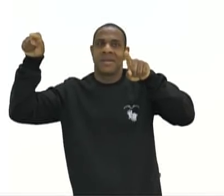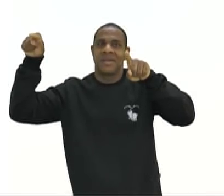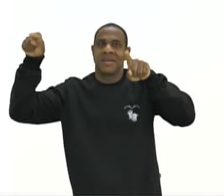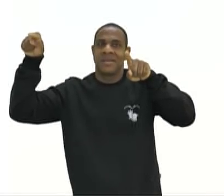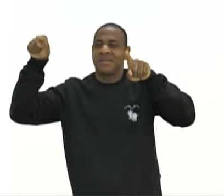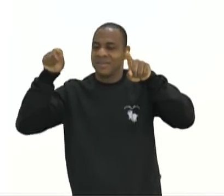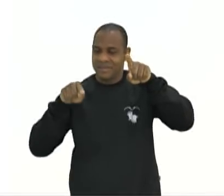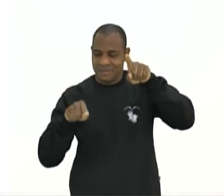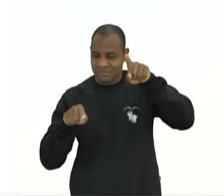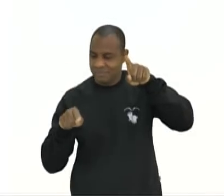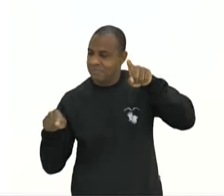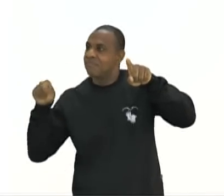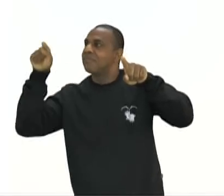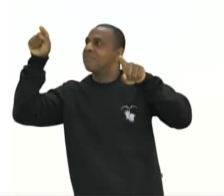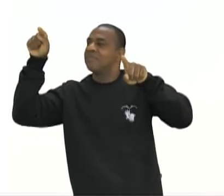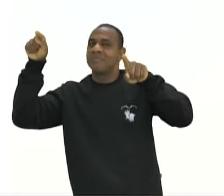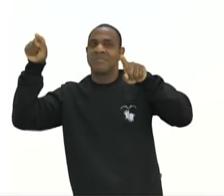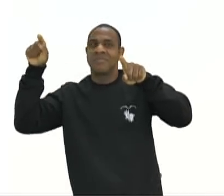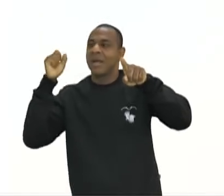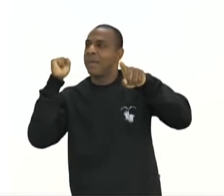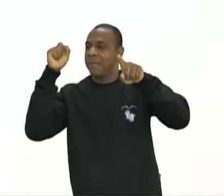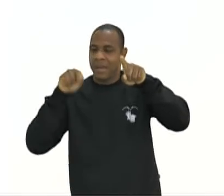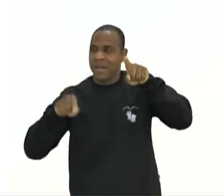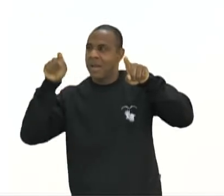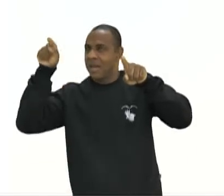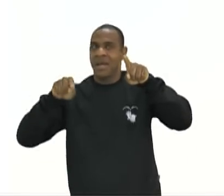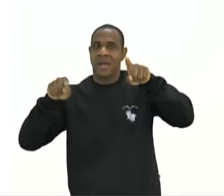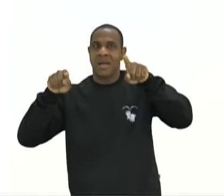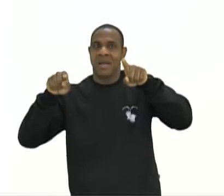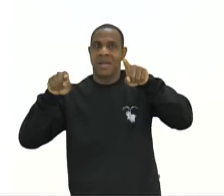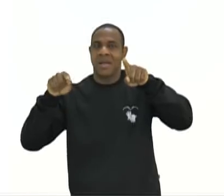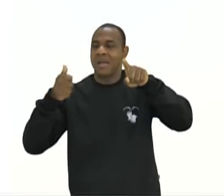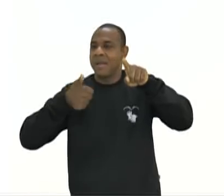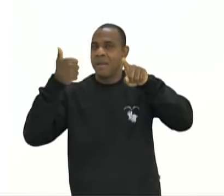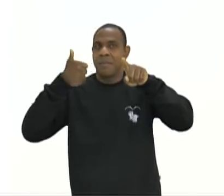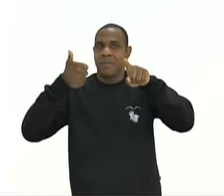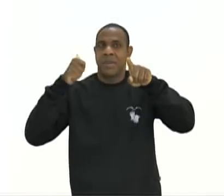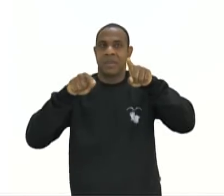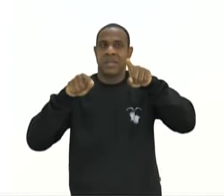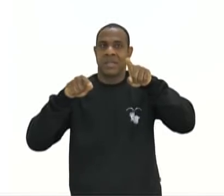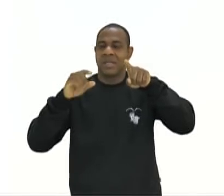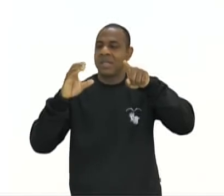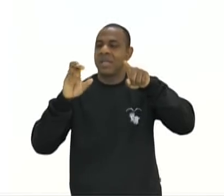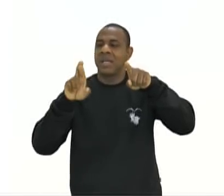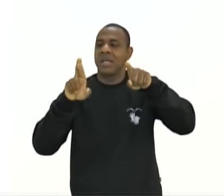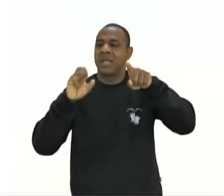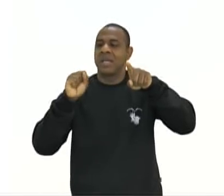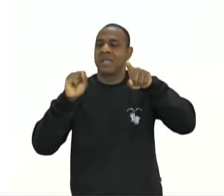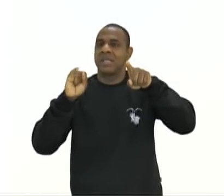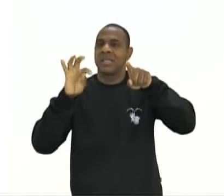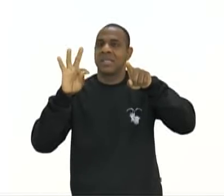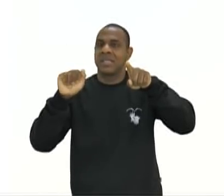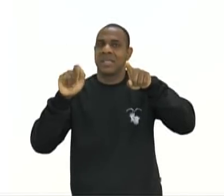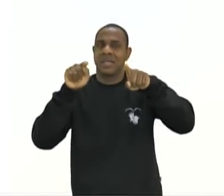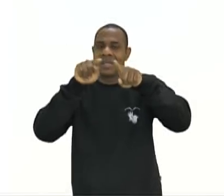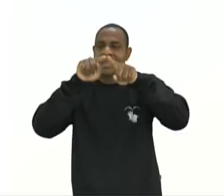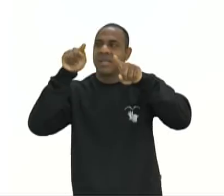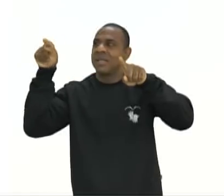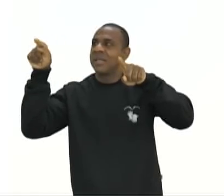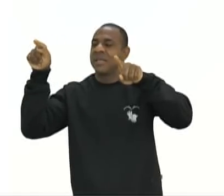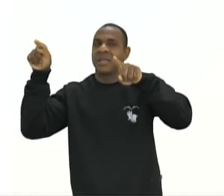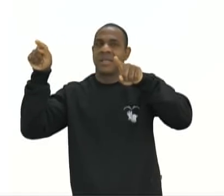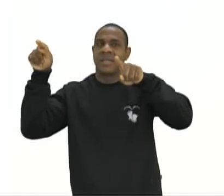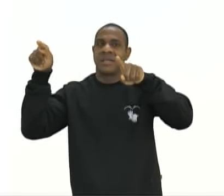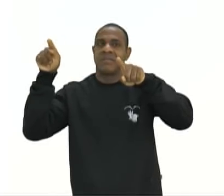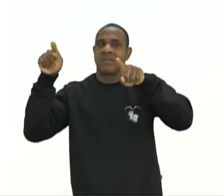para o próximo vale, e essa demarcação vai pegar então essa primeira crista e esse segundo vale, e aí você vai ter